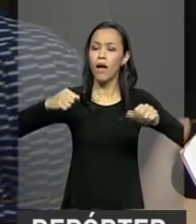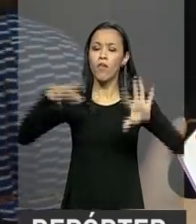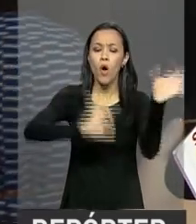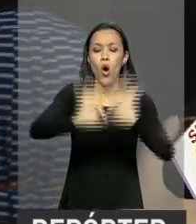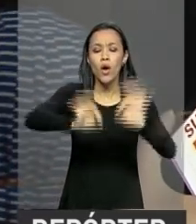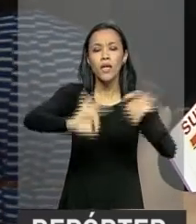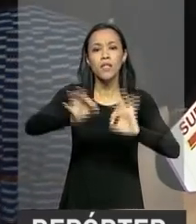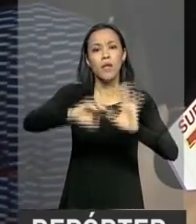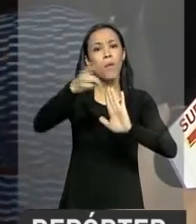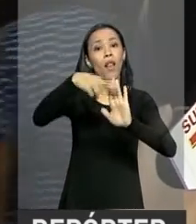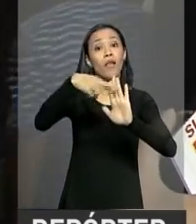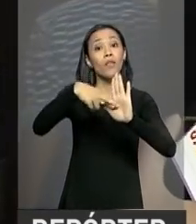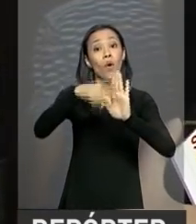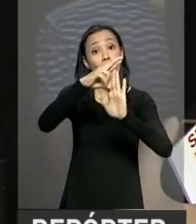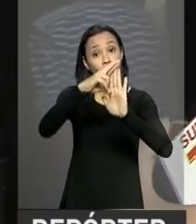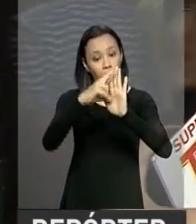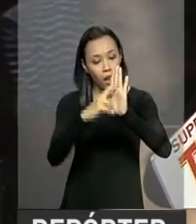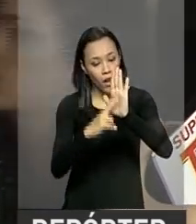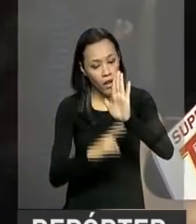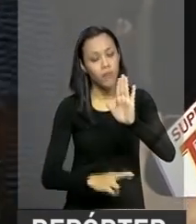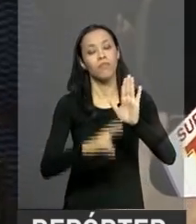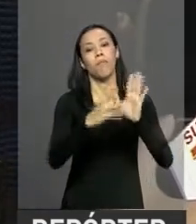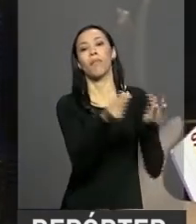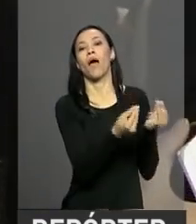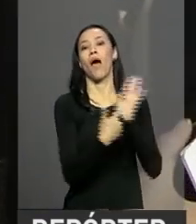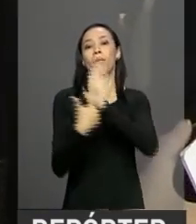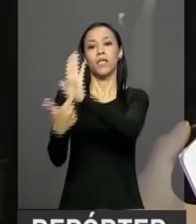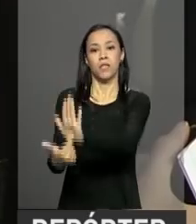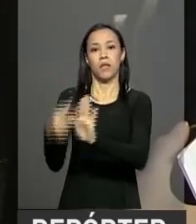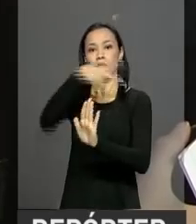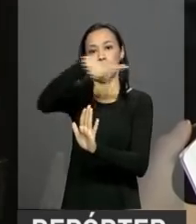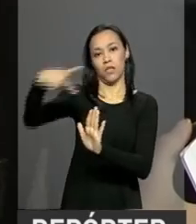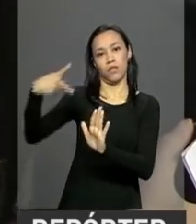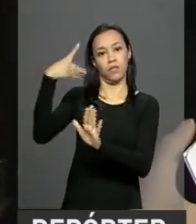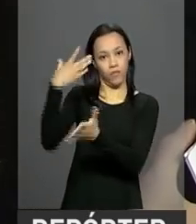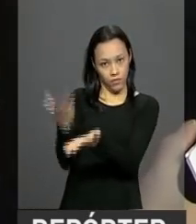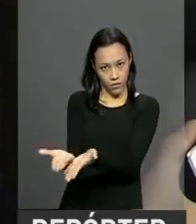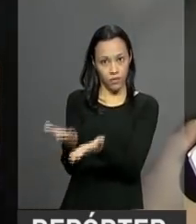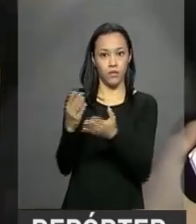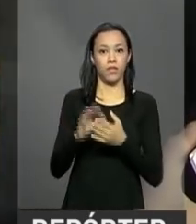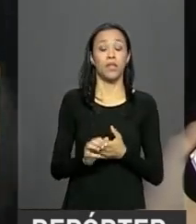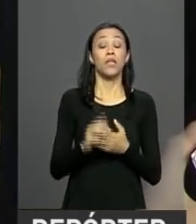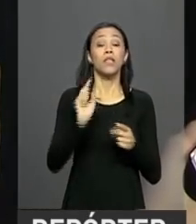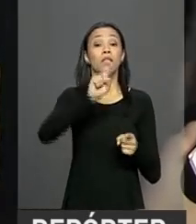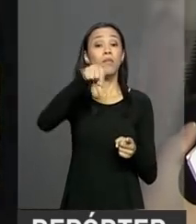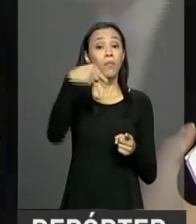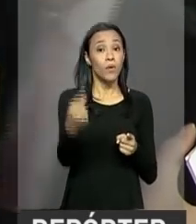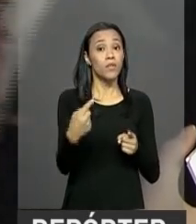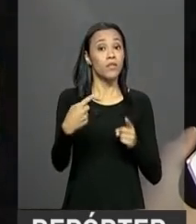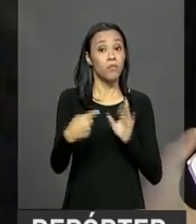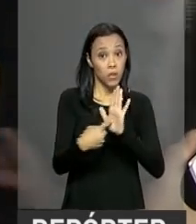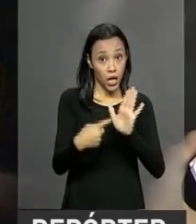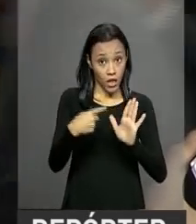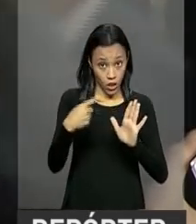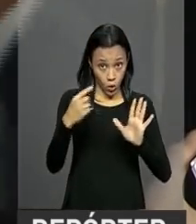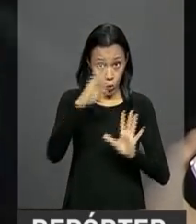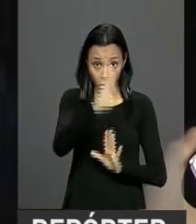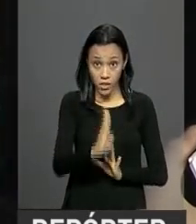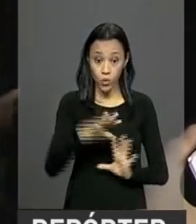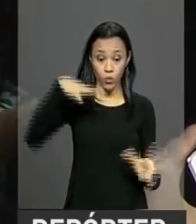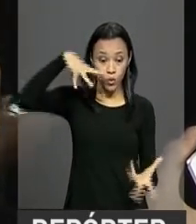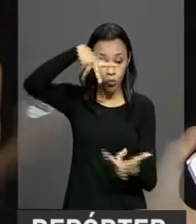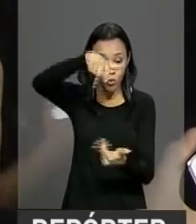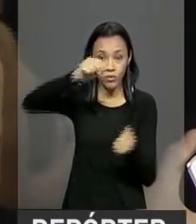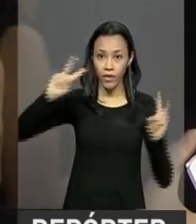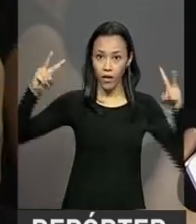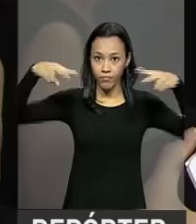senhor presidente da República e, a partir daí, tomar todas as medidas necessárias para esse evento, que vai mostrar o Brasil ao mundo, mas também o